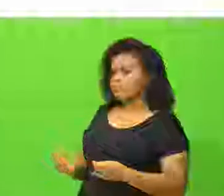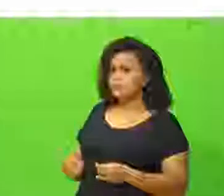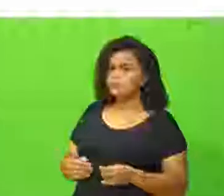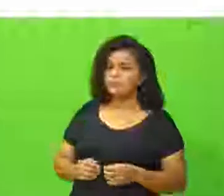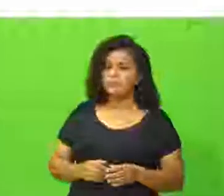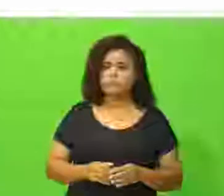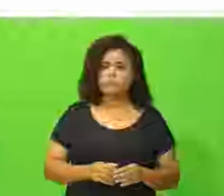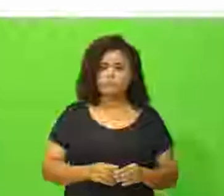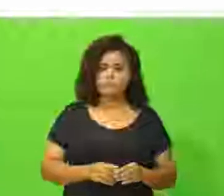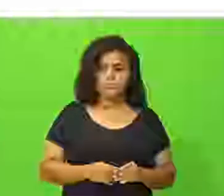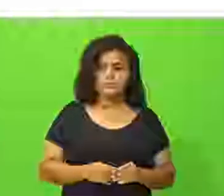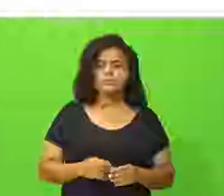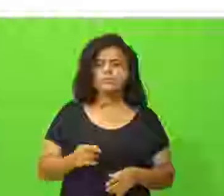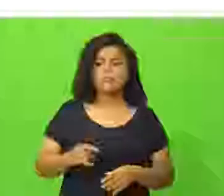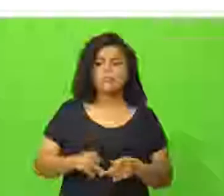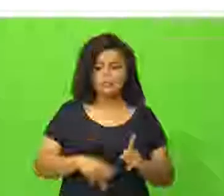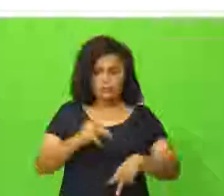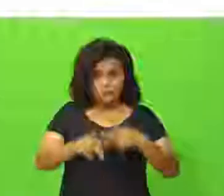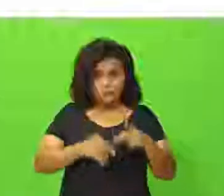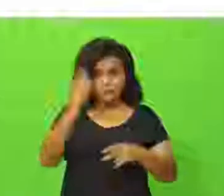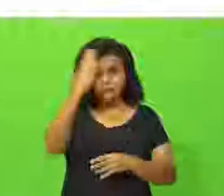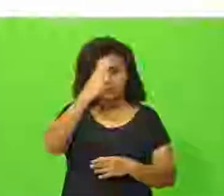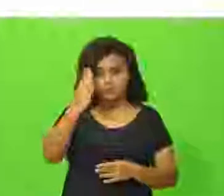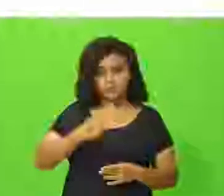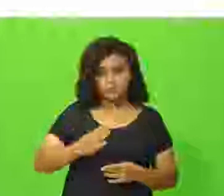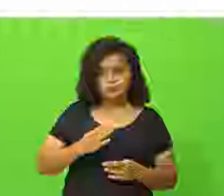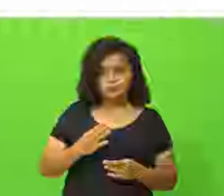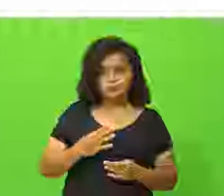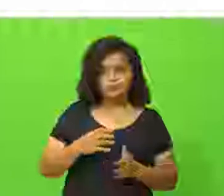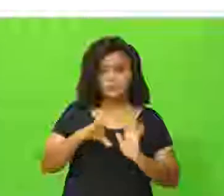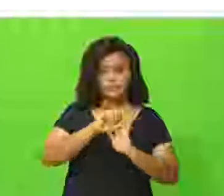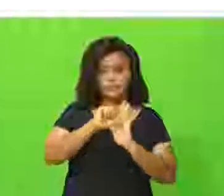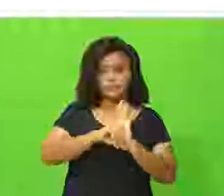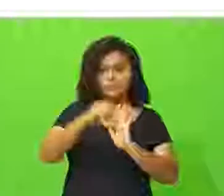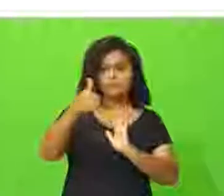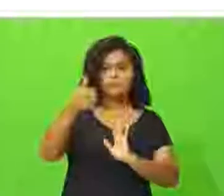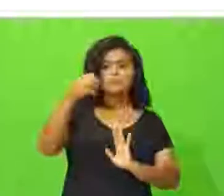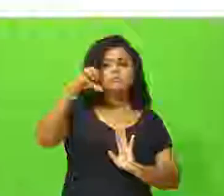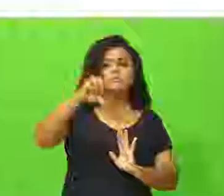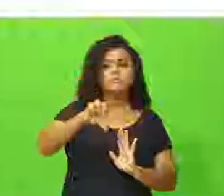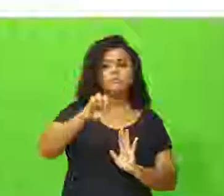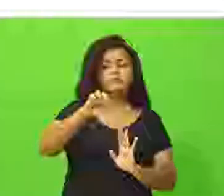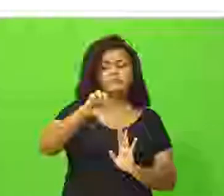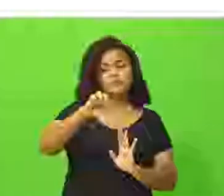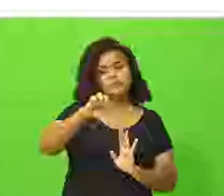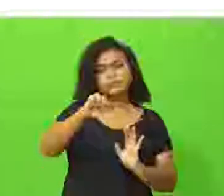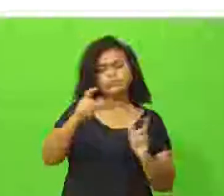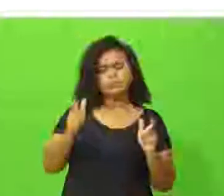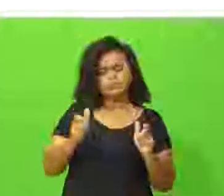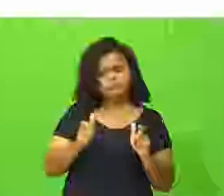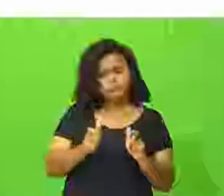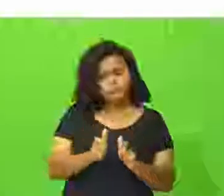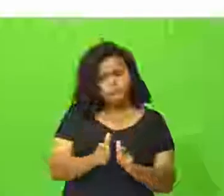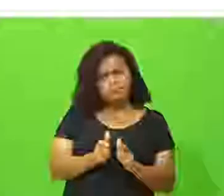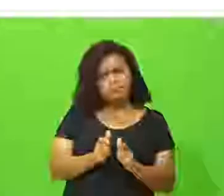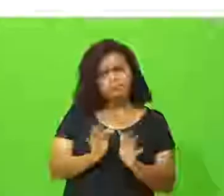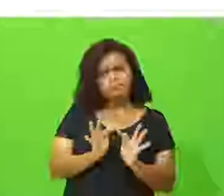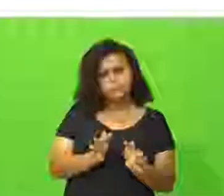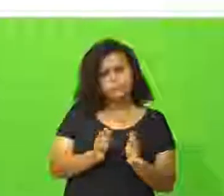a população brasileira no século XIX, ela era bem pequena em termos